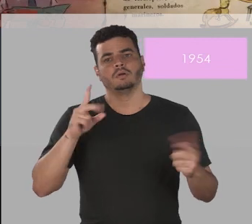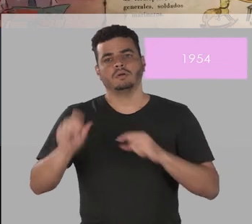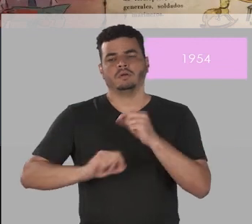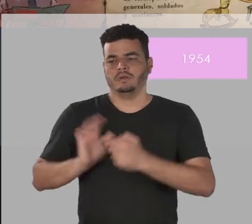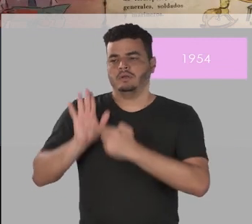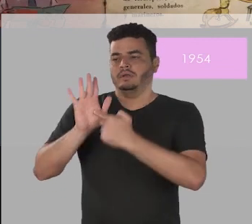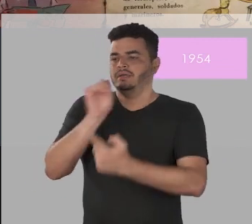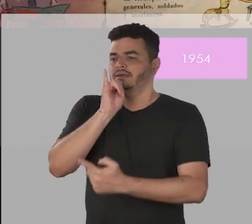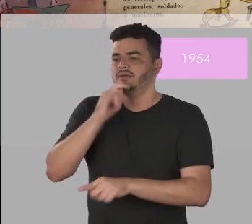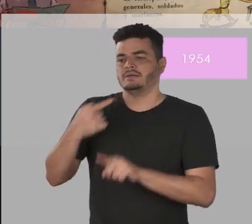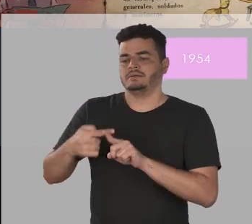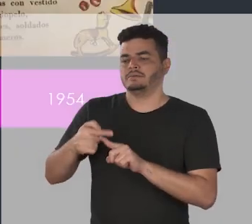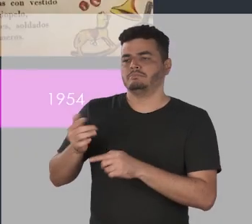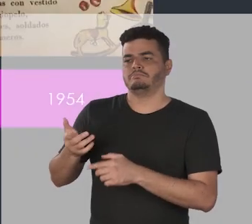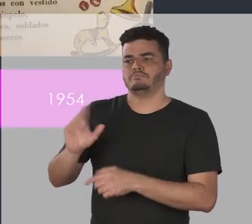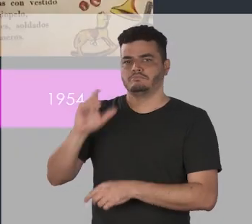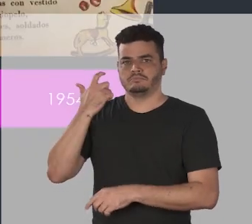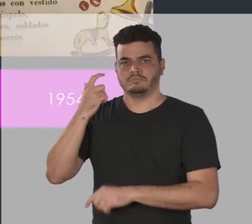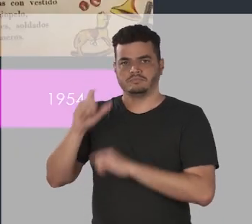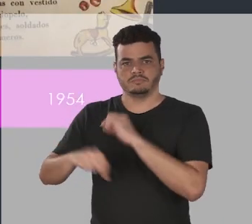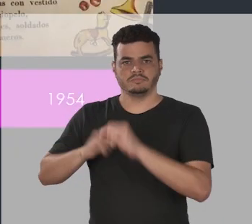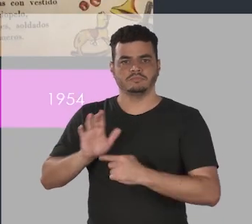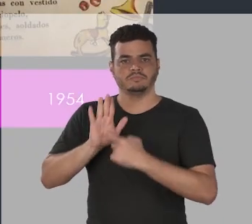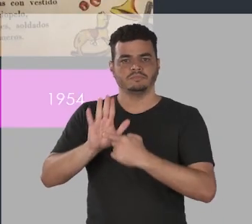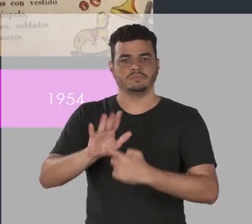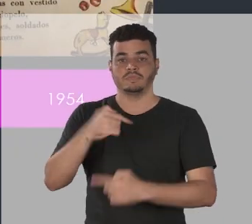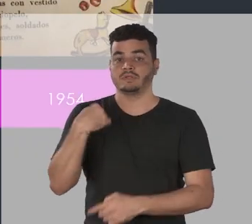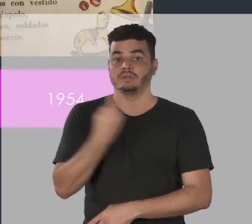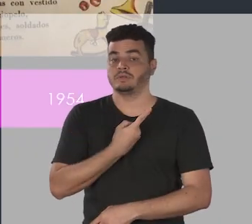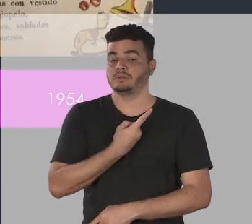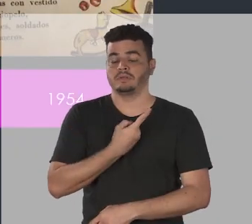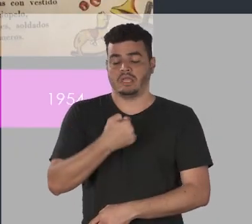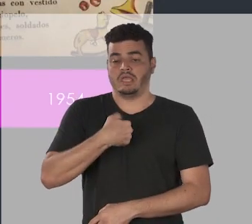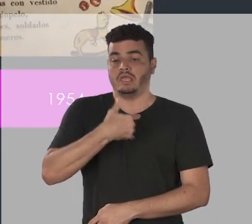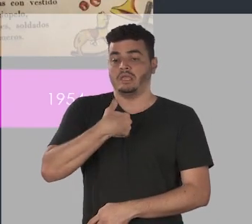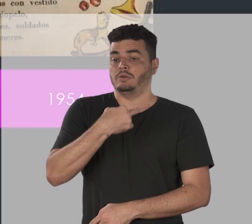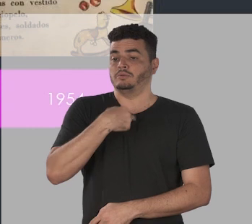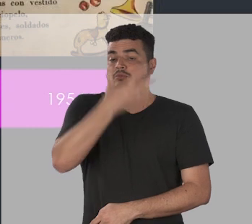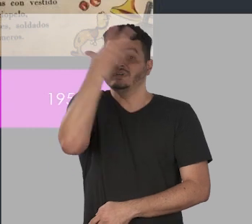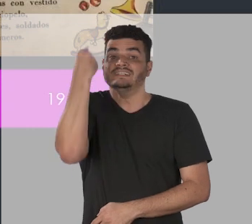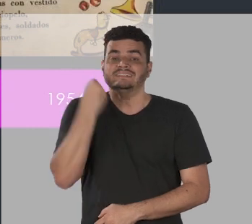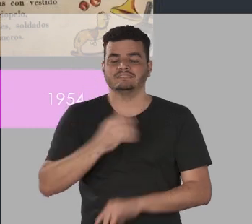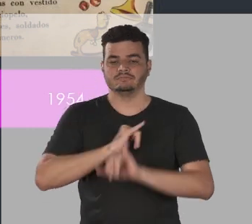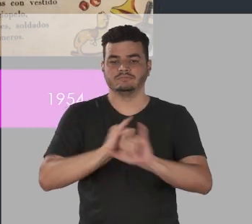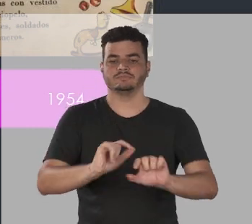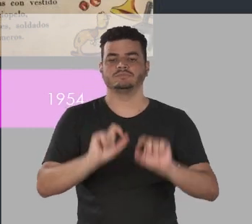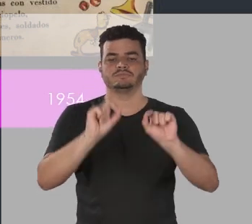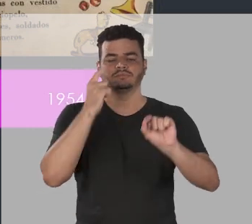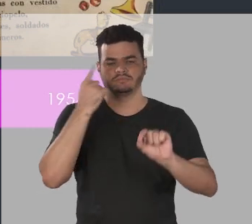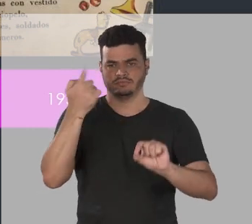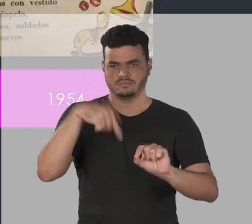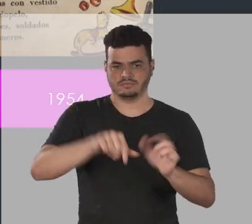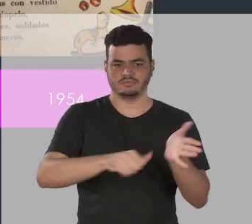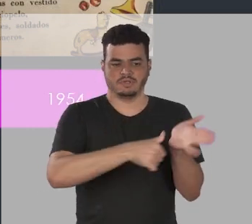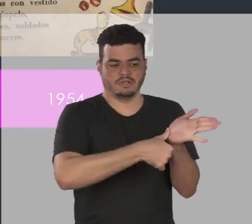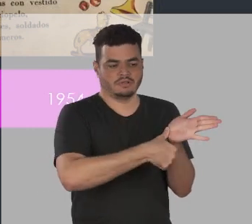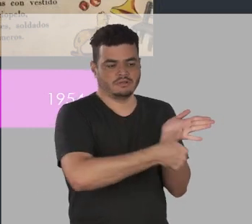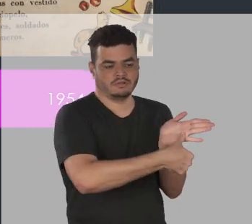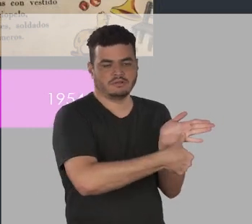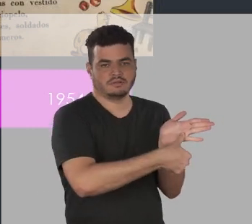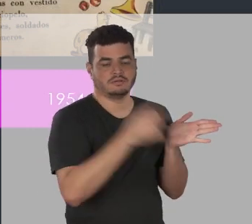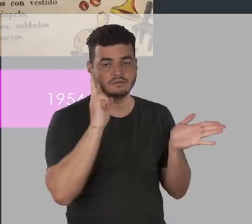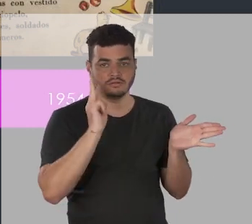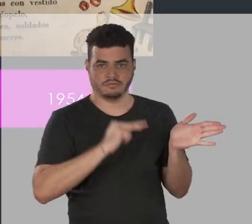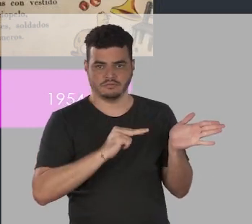quando mostro esse exemplo, porque eu já mostrei a vocês, no curso eu não posso deixar de mencionar, né? Não sei se estão vendo